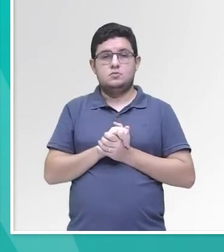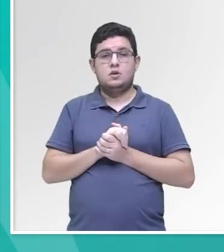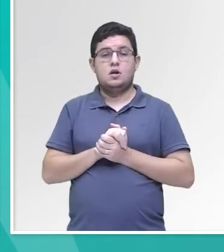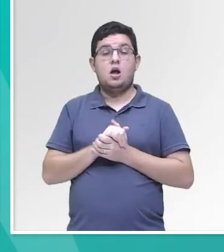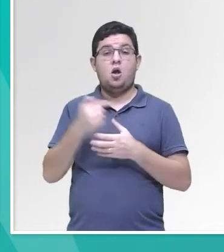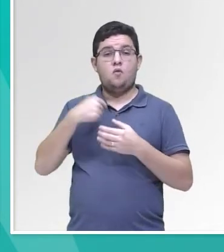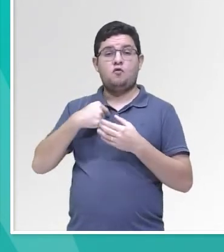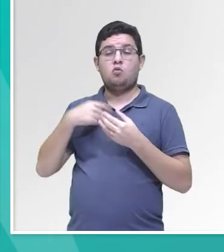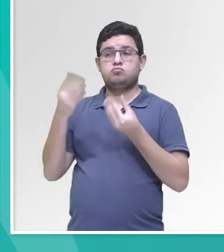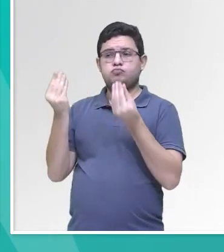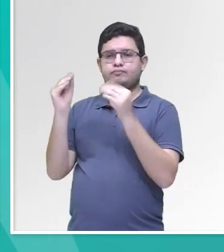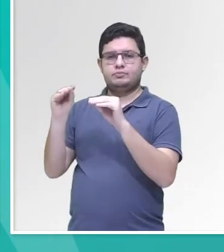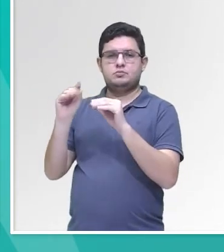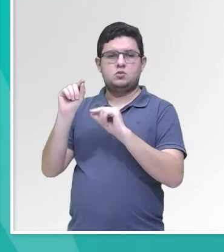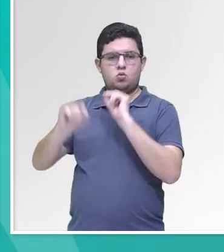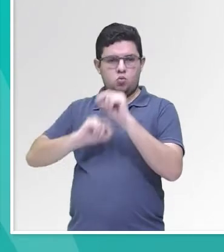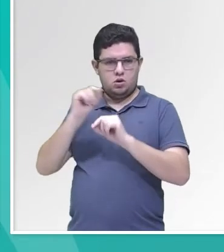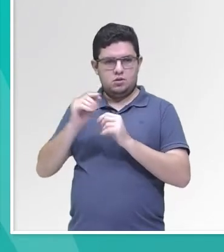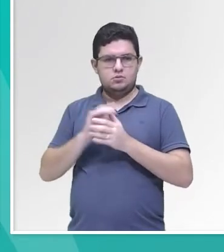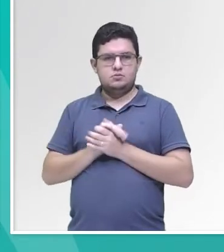texto. Né? Depois da introdução,